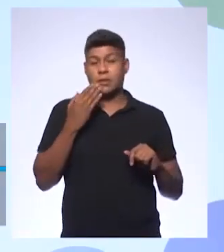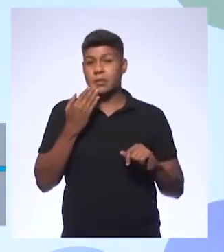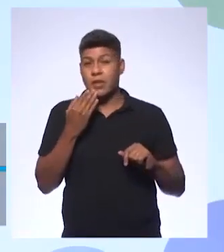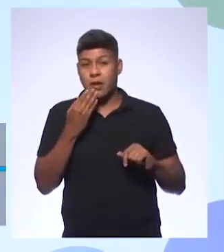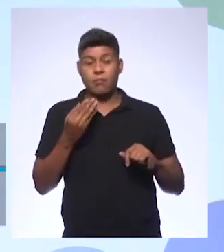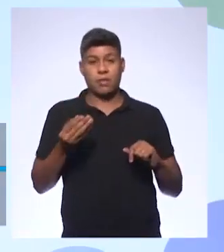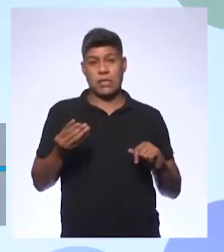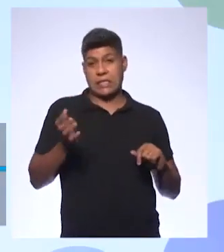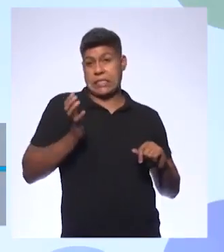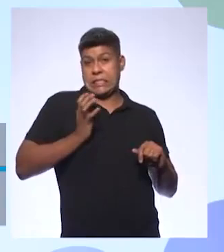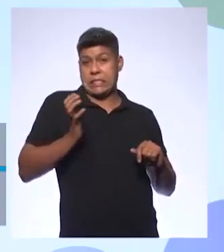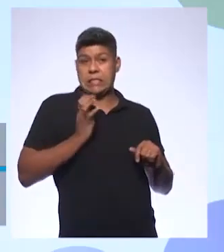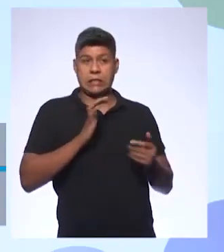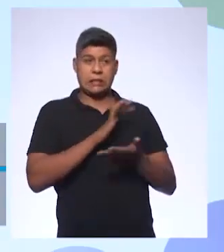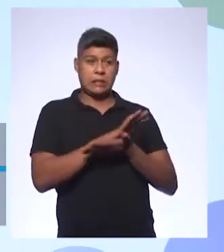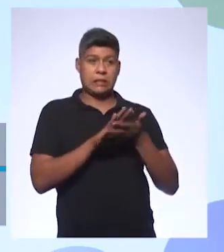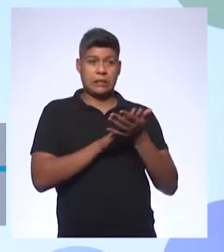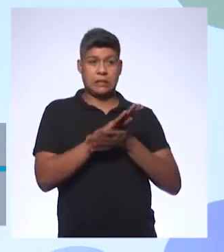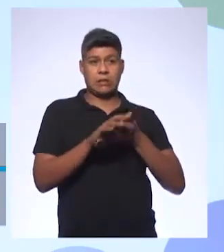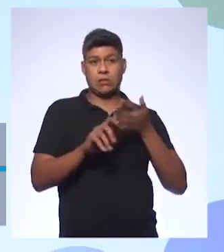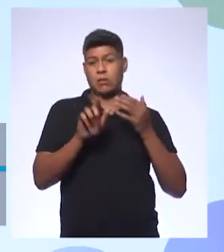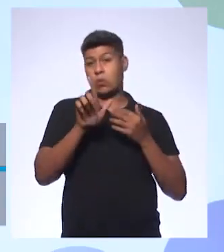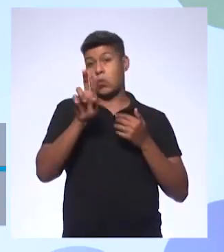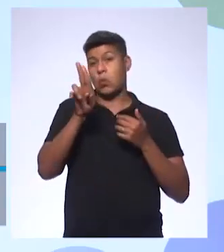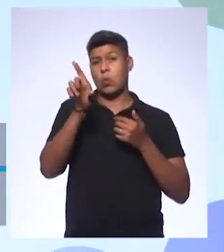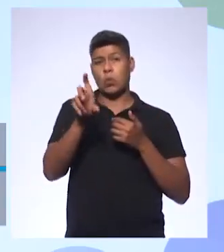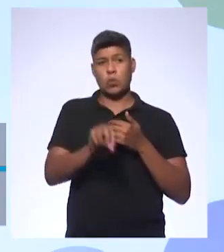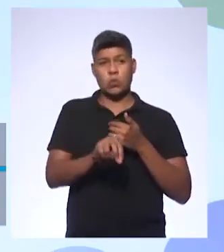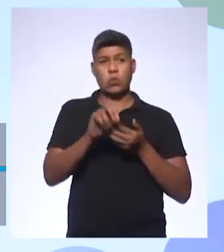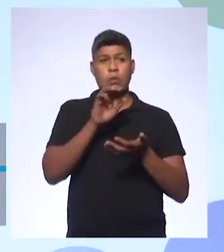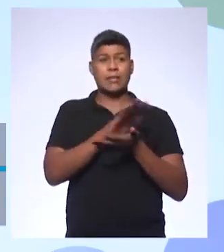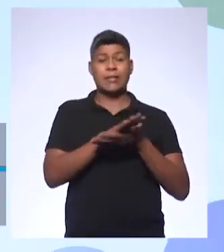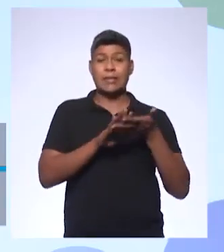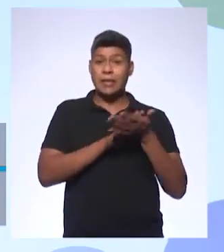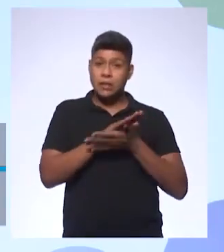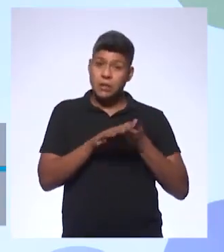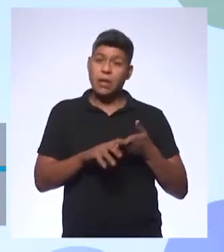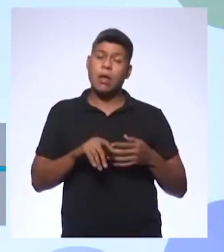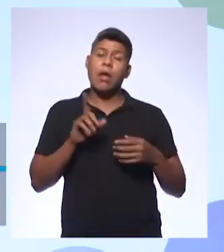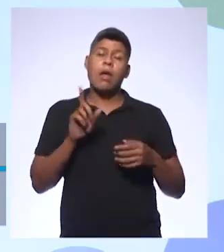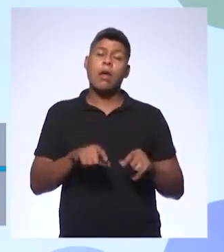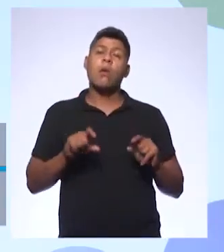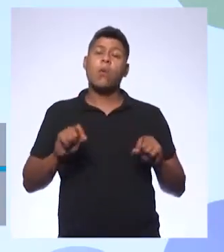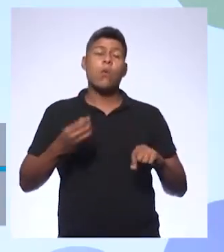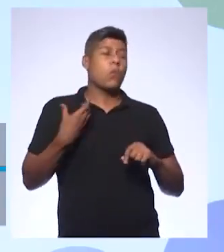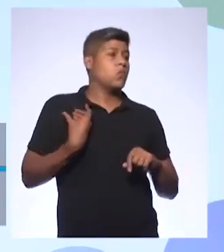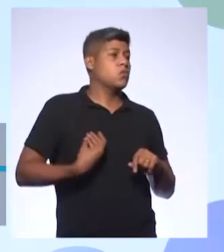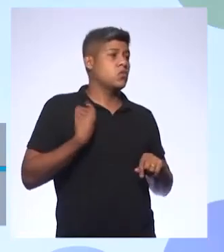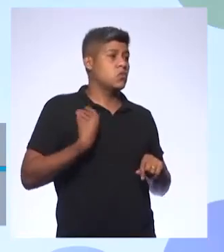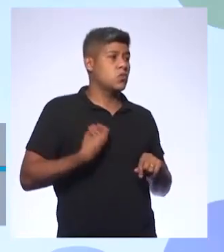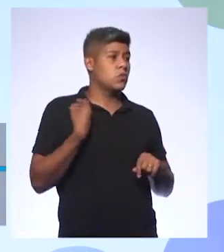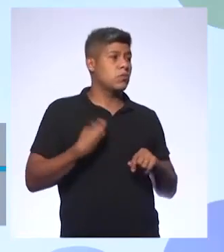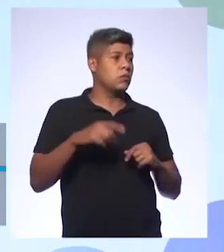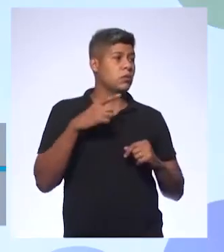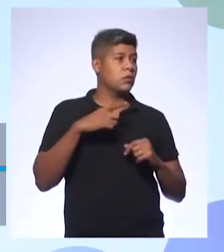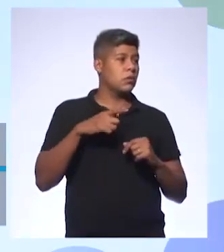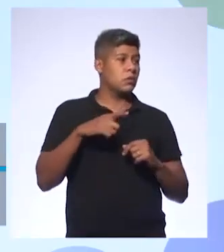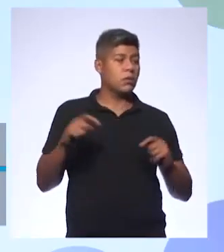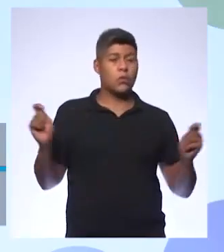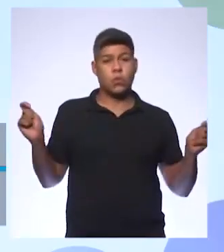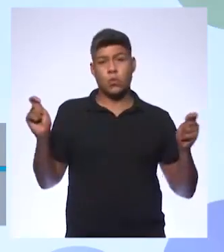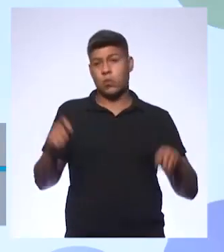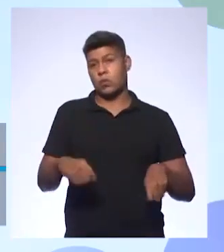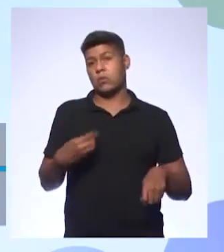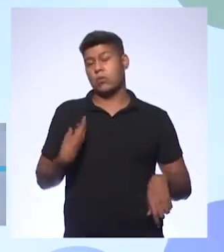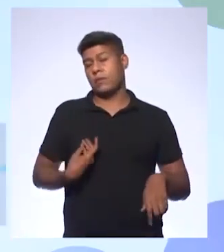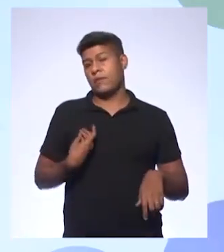de luxo, né? Para falar assim, eu não tenho o mínimo de luxo. Não é nem o luxo, é o mínimo para simplesmente poder sobreviver, para ter o mínimo de condições de